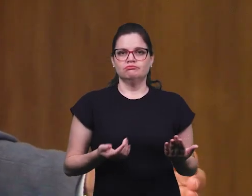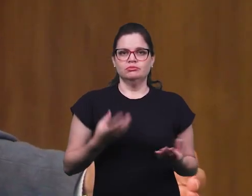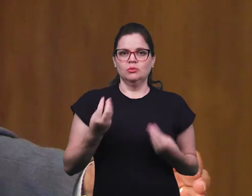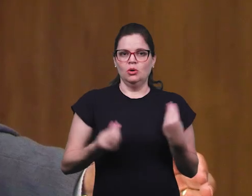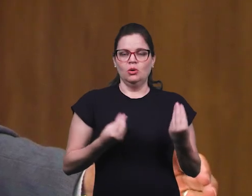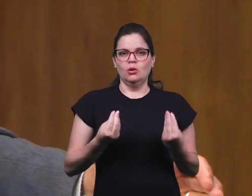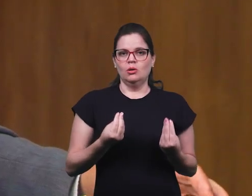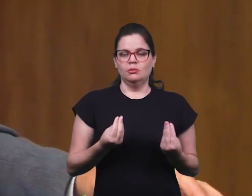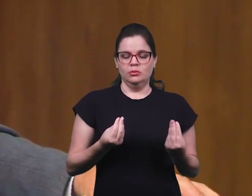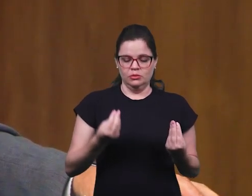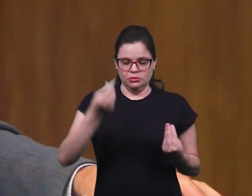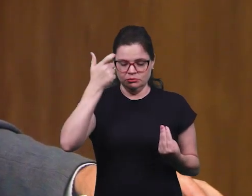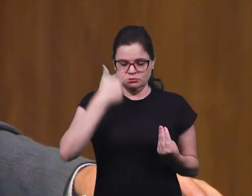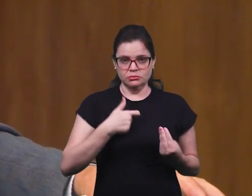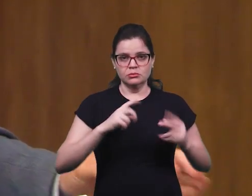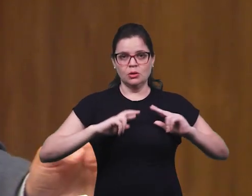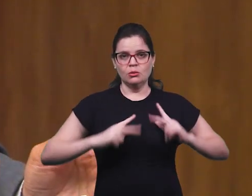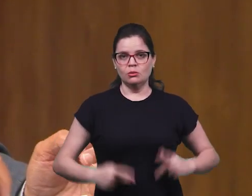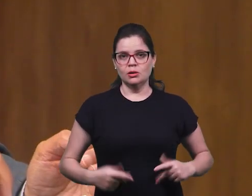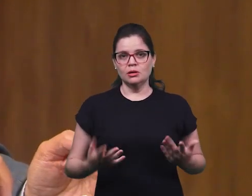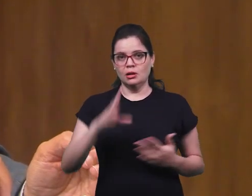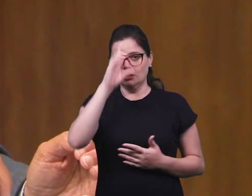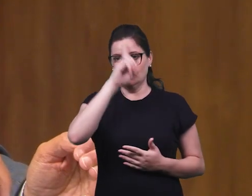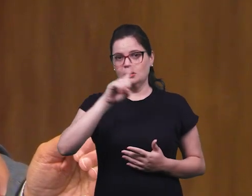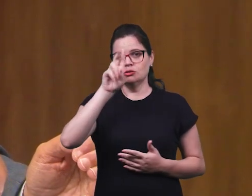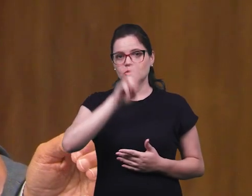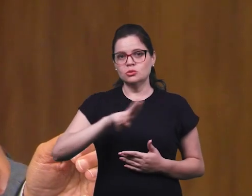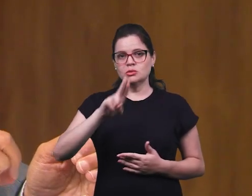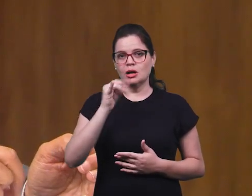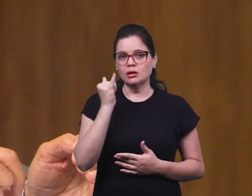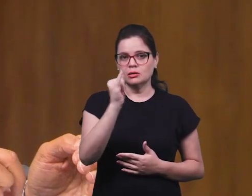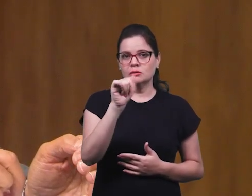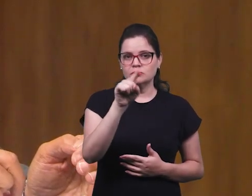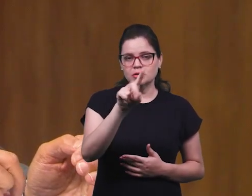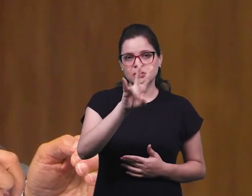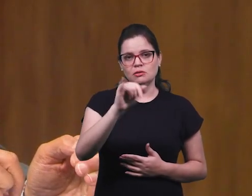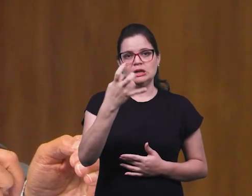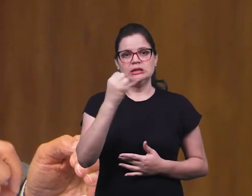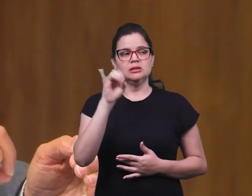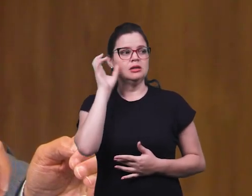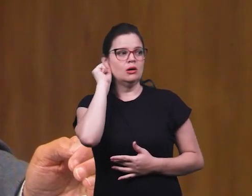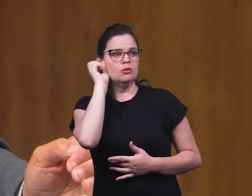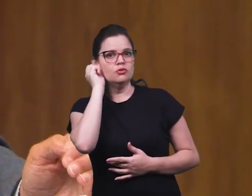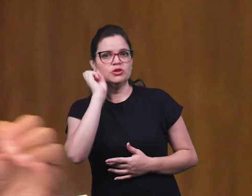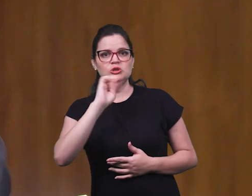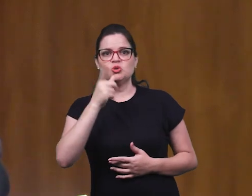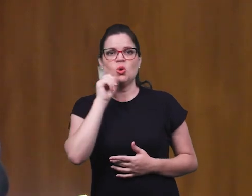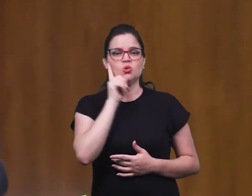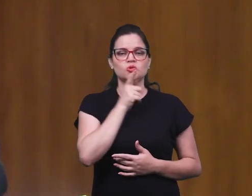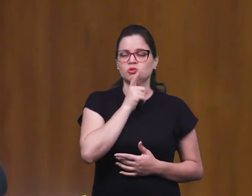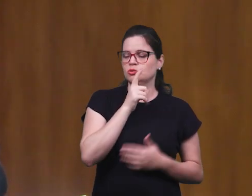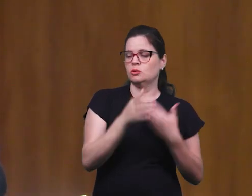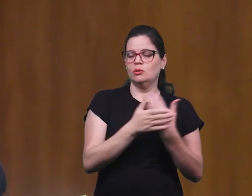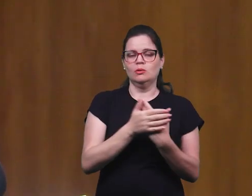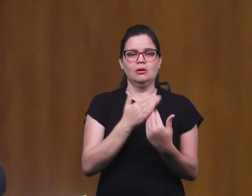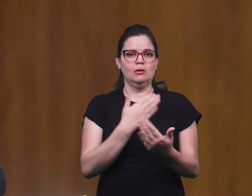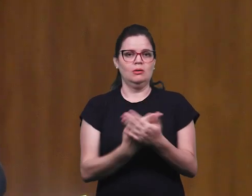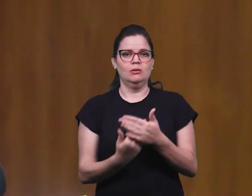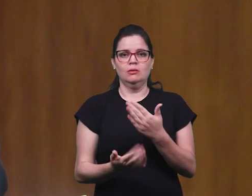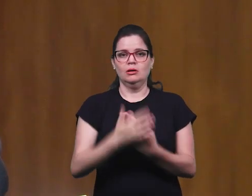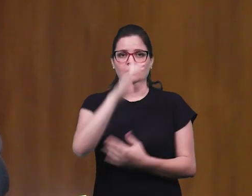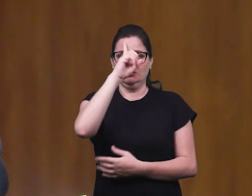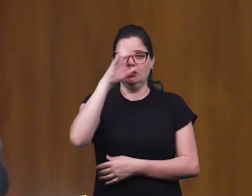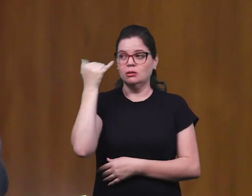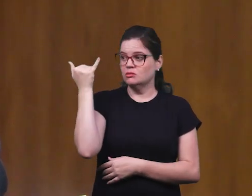condição humana dela, Deus ele quer falar e Deus ele vai falar porque ele não depende dos recursos humanos para